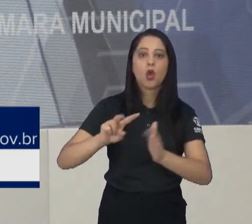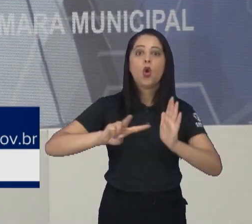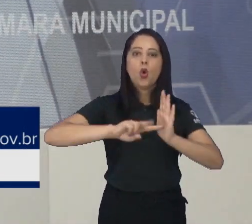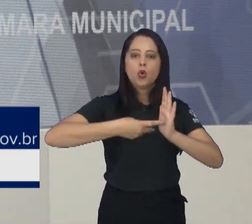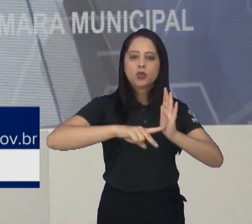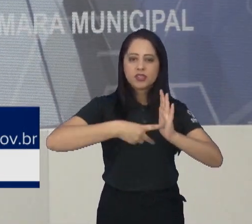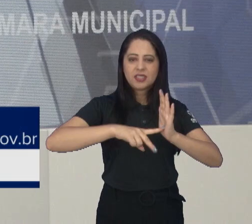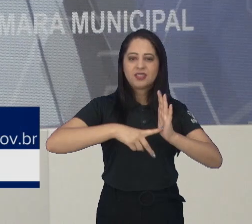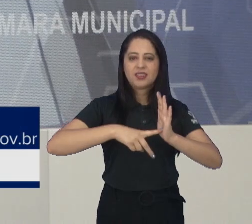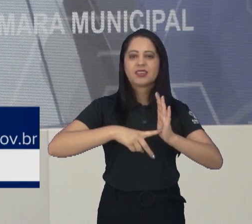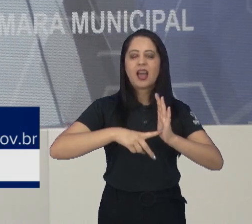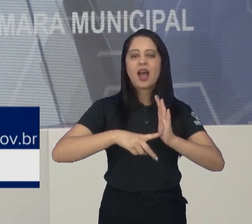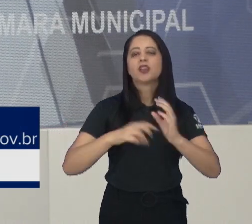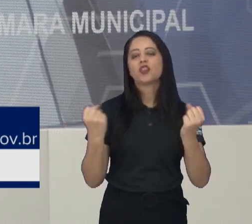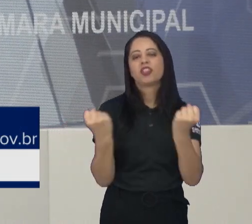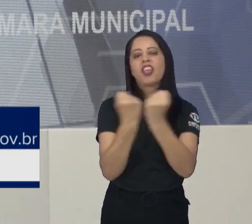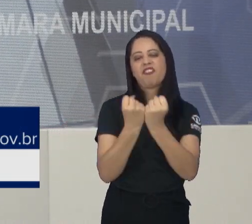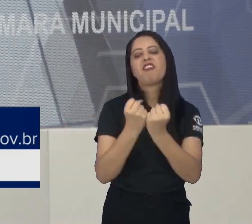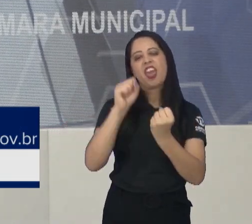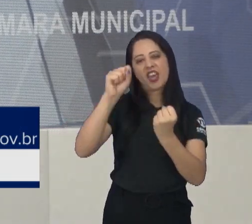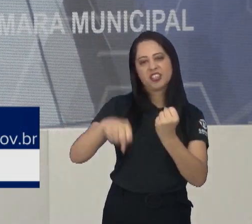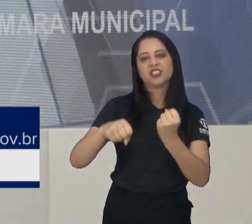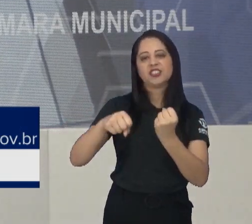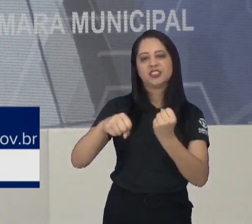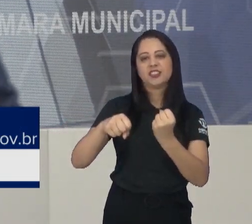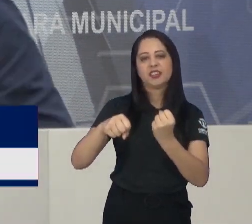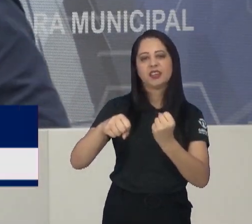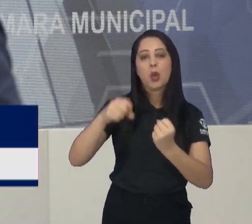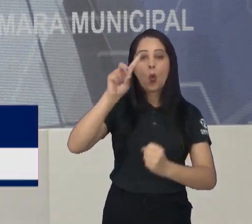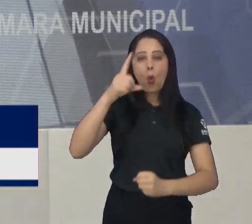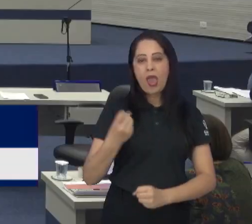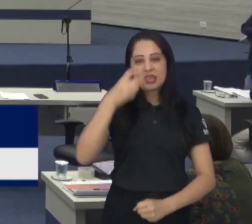o ex-prefeito e a ex-administração, menos o servidor.